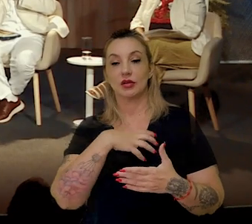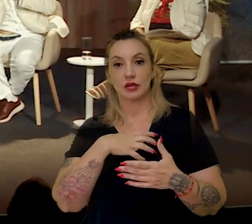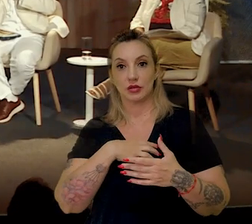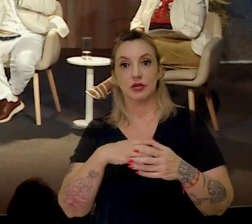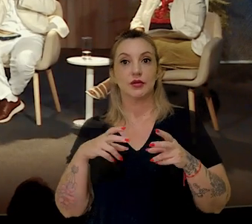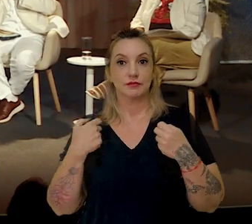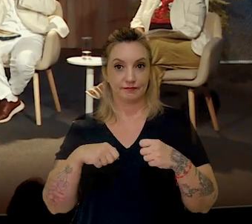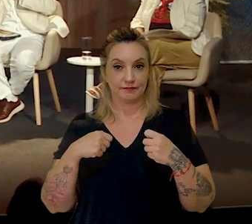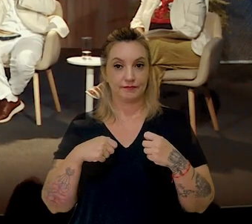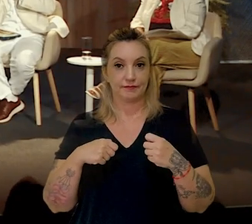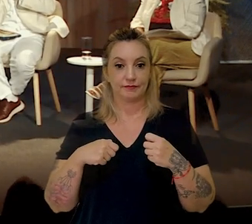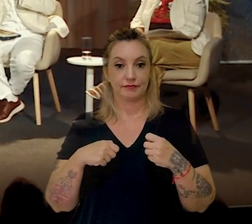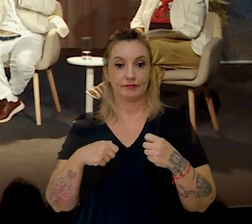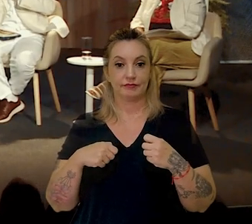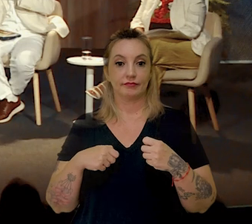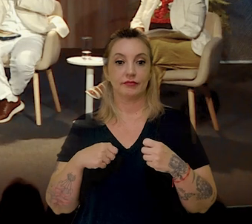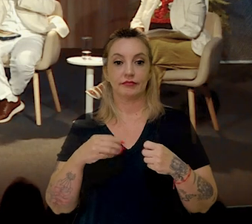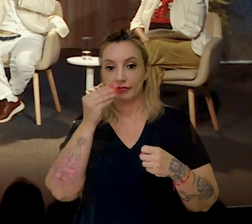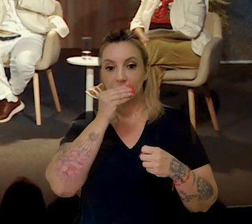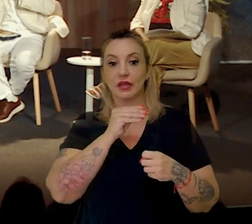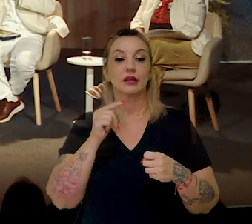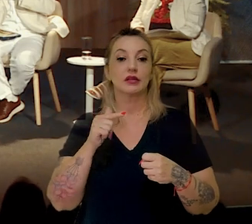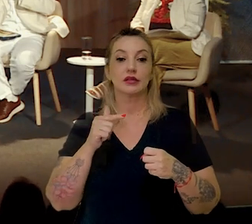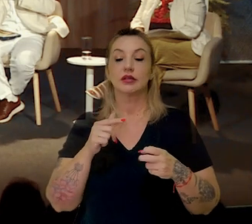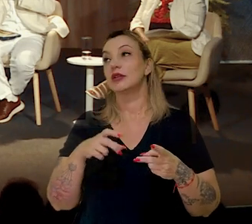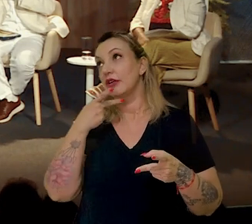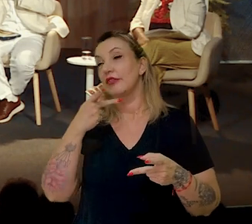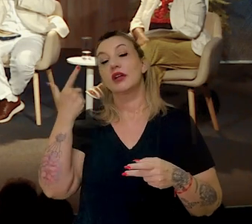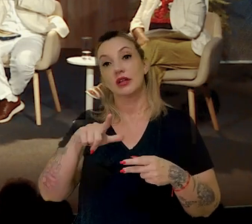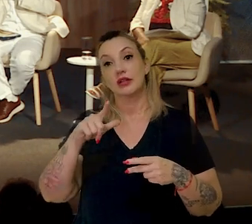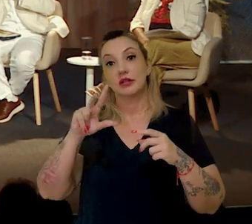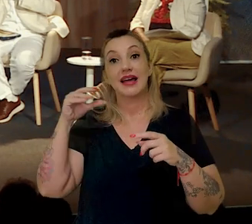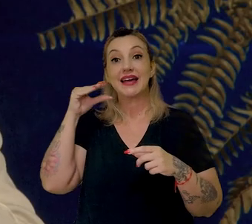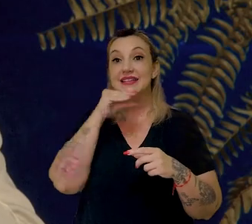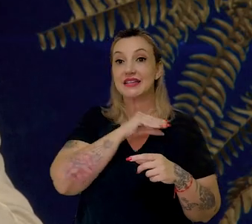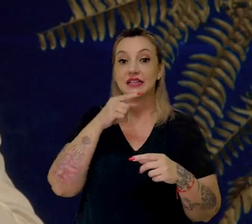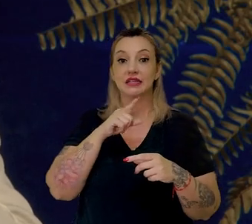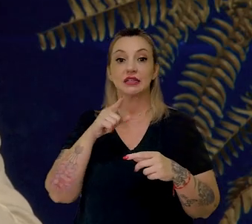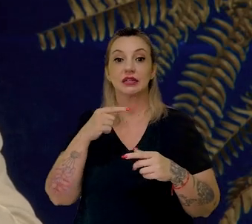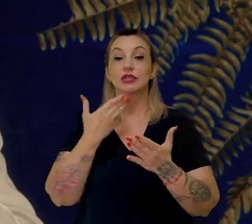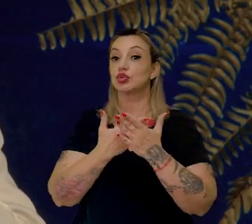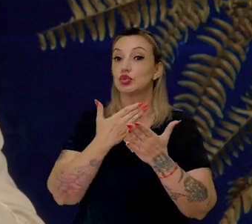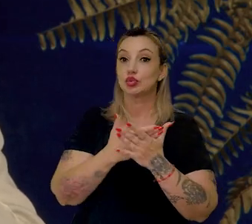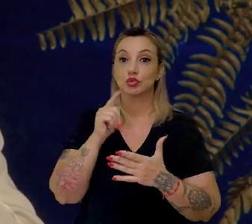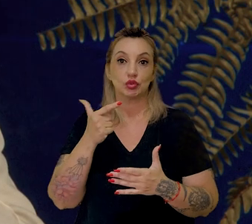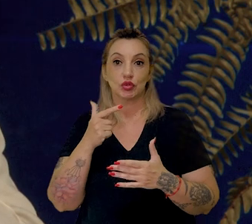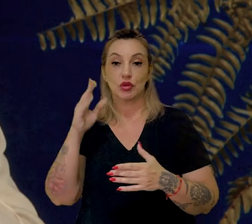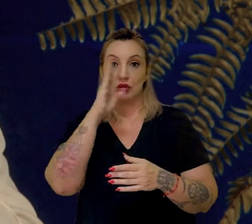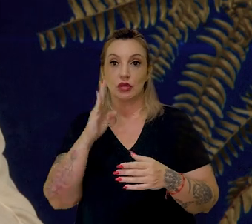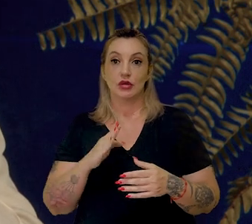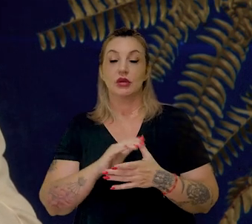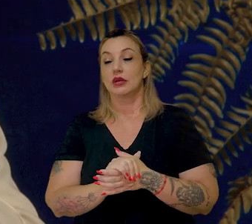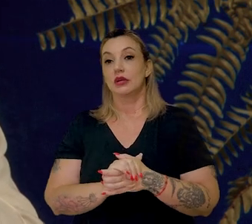Campo que a gente deixa passar é que o que a gente não por isso que eu tô falando da questão do aquecimento porque a gente não tem estudos dentro do Brasil